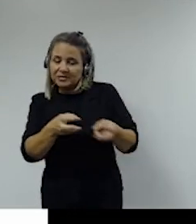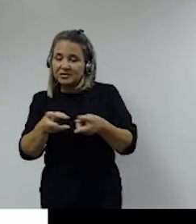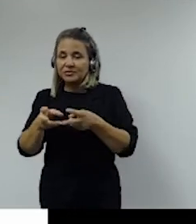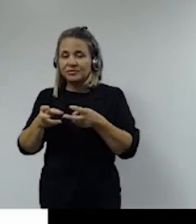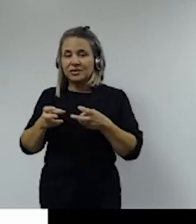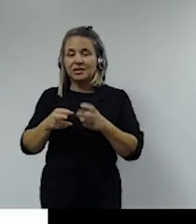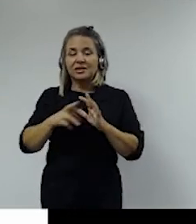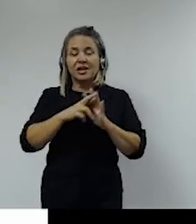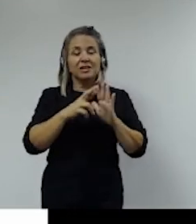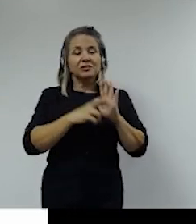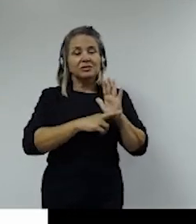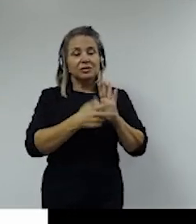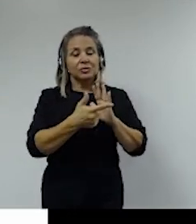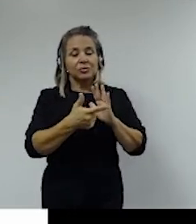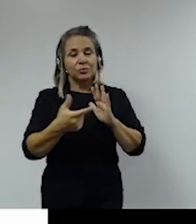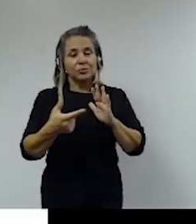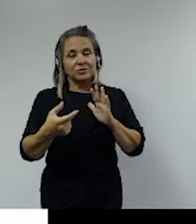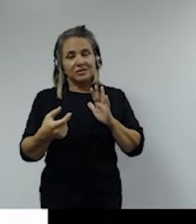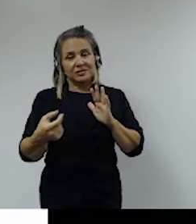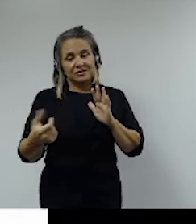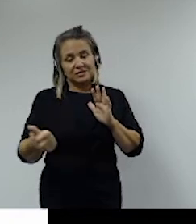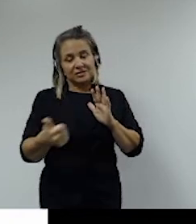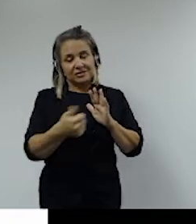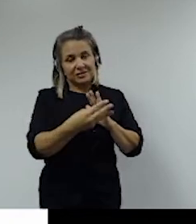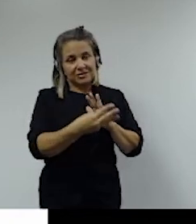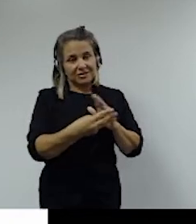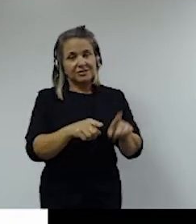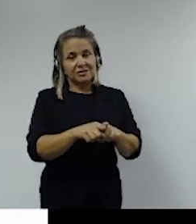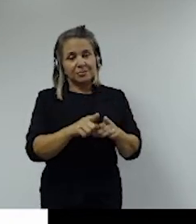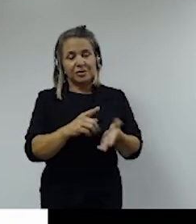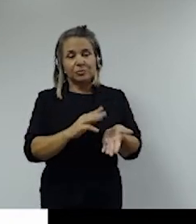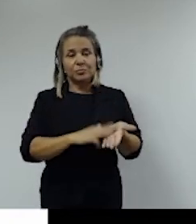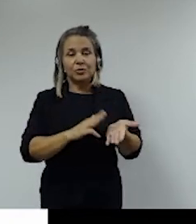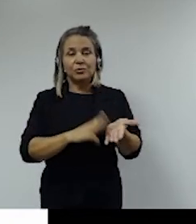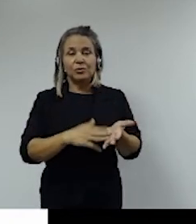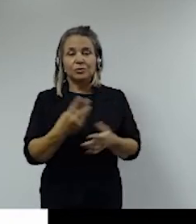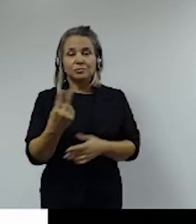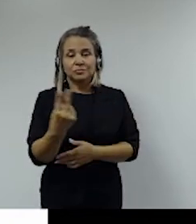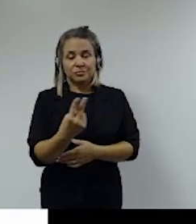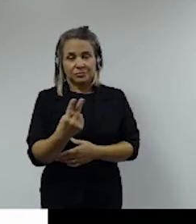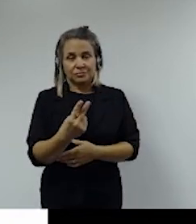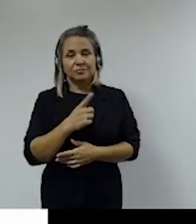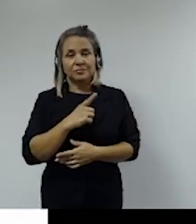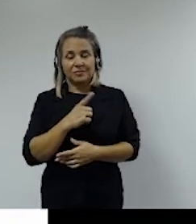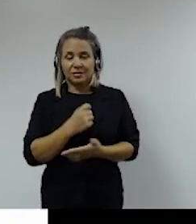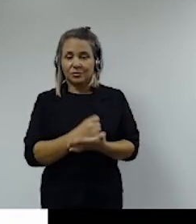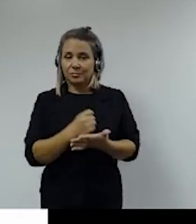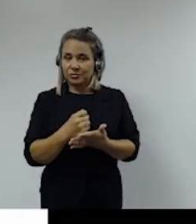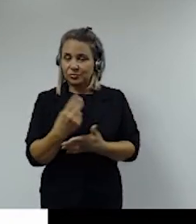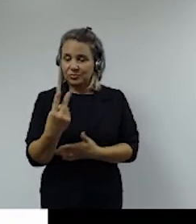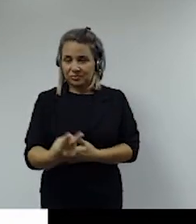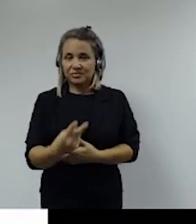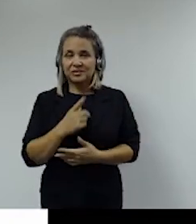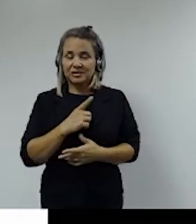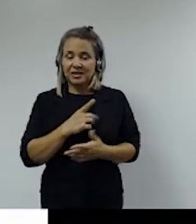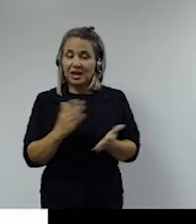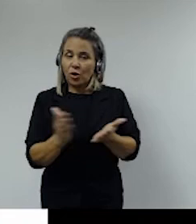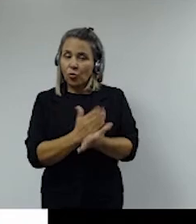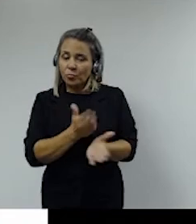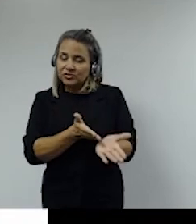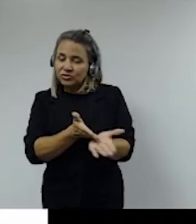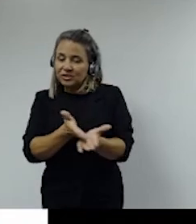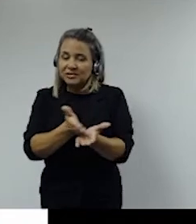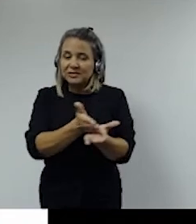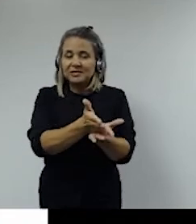resolução 213 do CNJ e o seu protocolo 2, né? Porque aí estão exatamente algumas diretrizes,